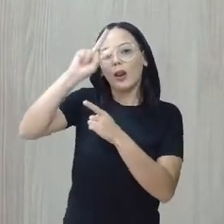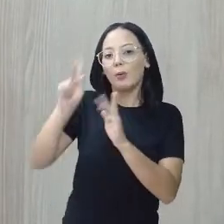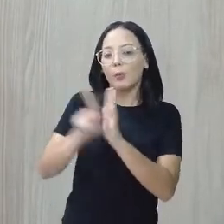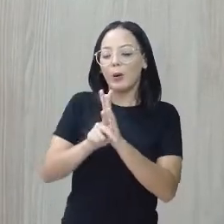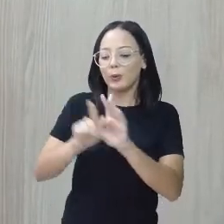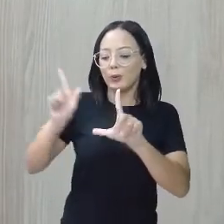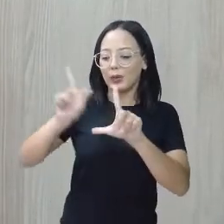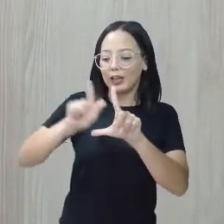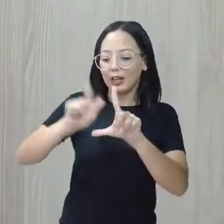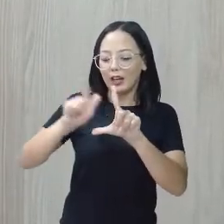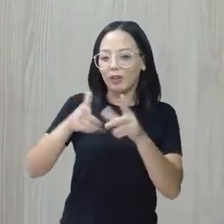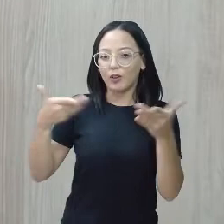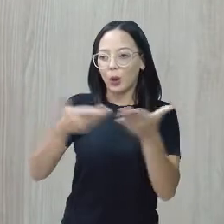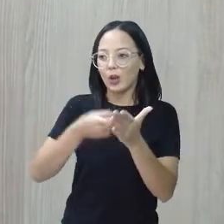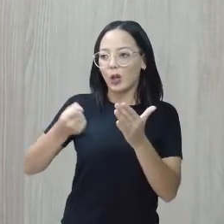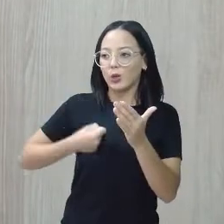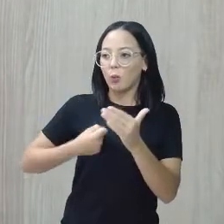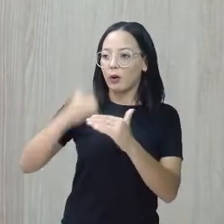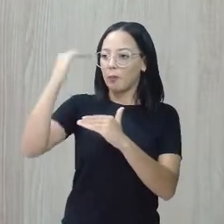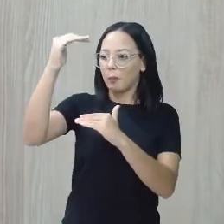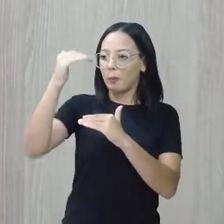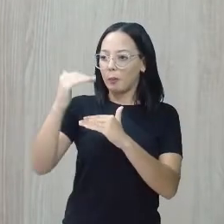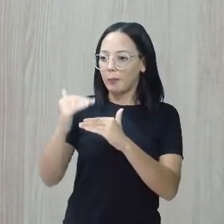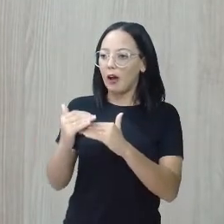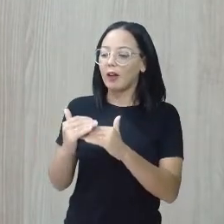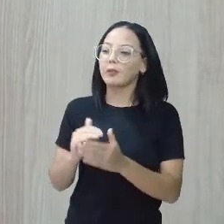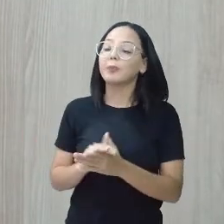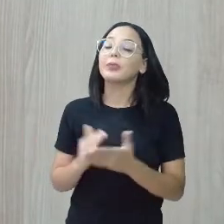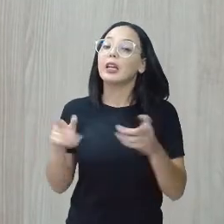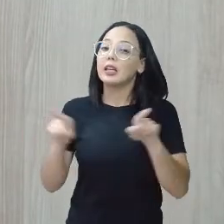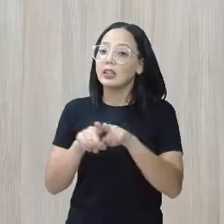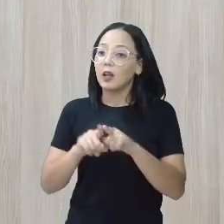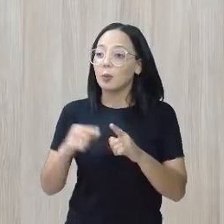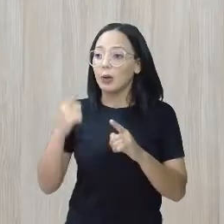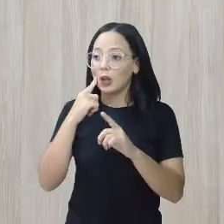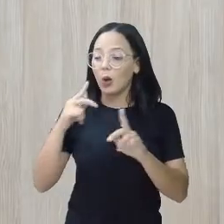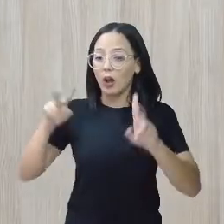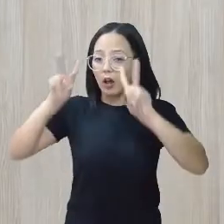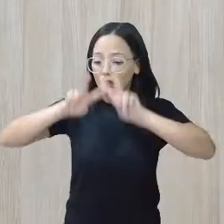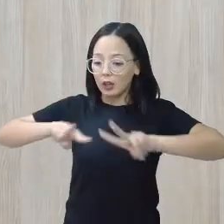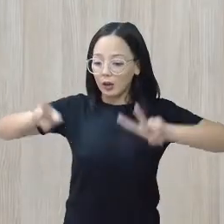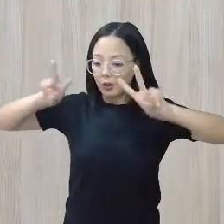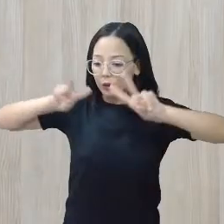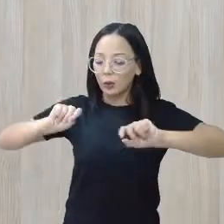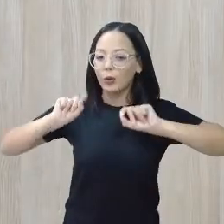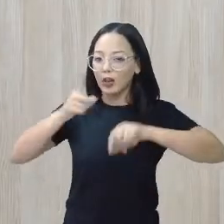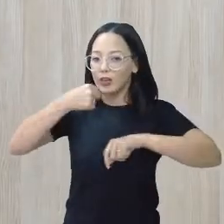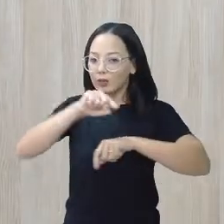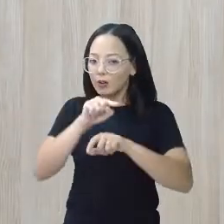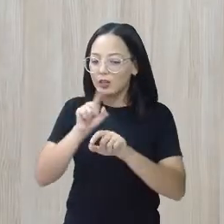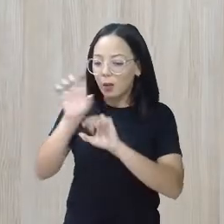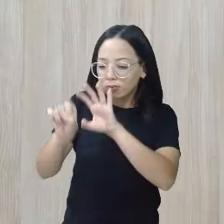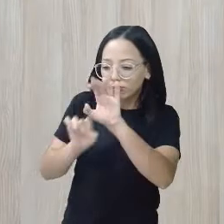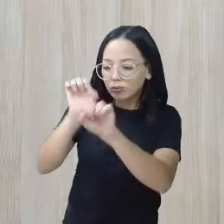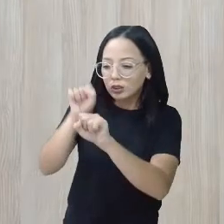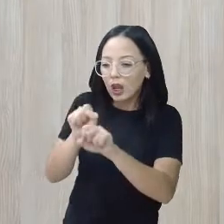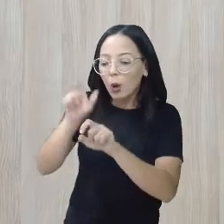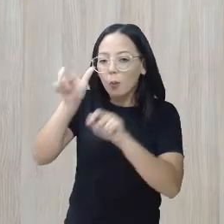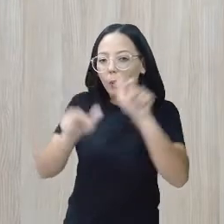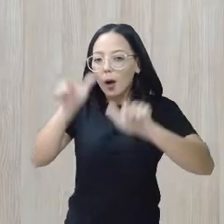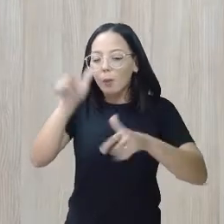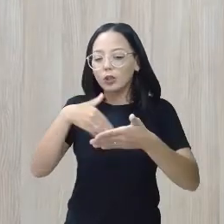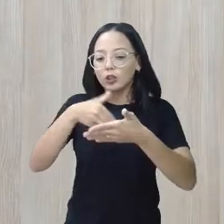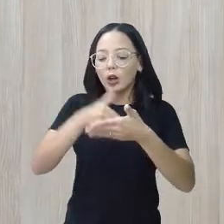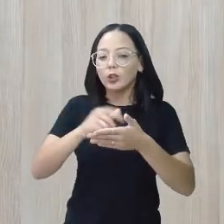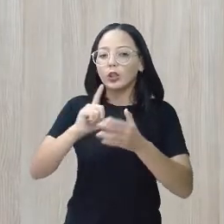gráficos, desses números todos que aparecem lá, né? Engraçado que a leitura disso é tão intuitiva que você vai buscar normalmente os jogadores que